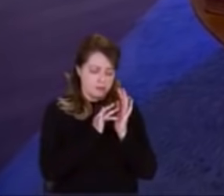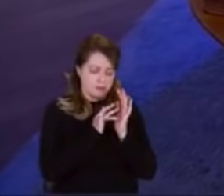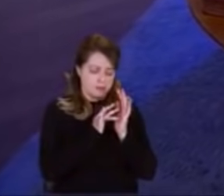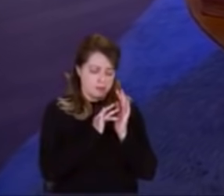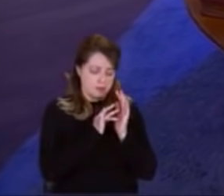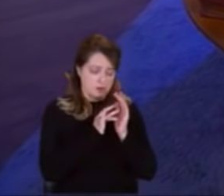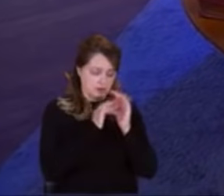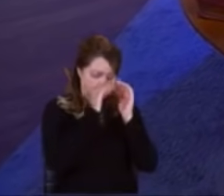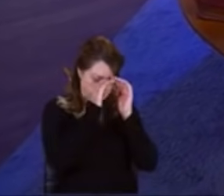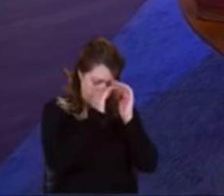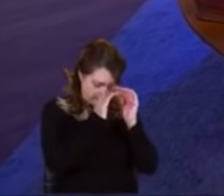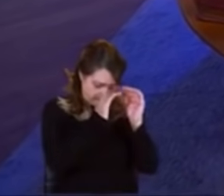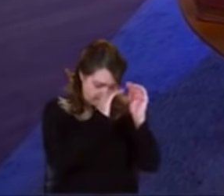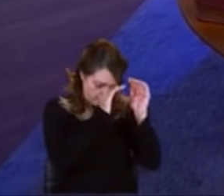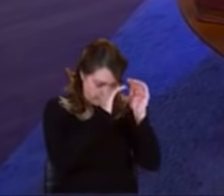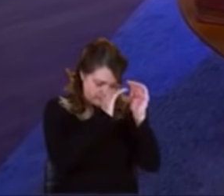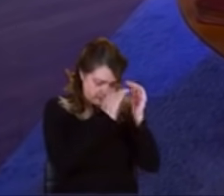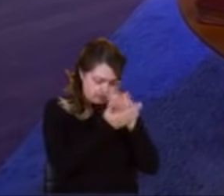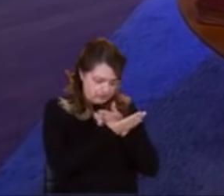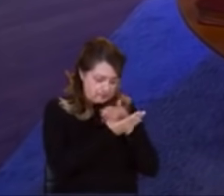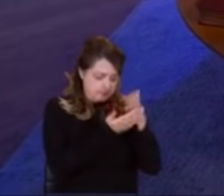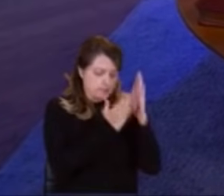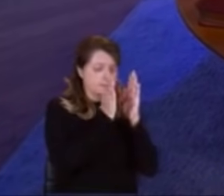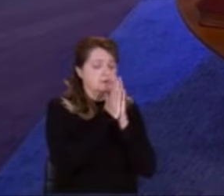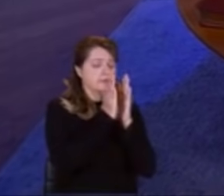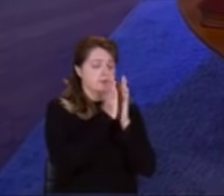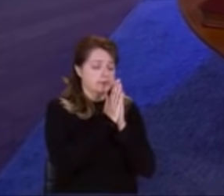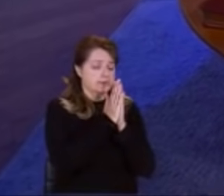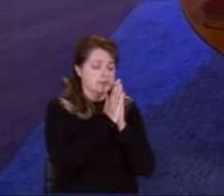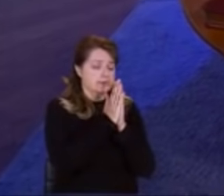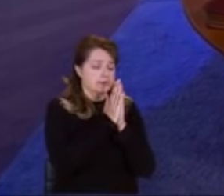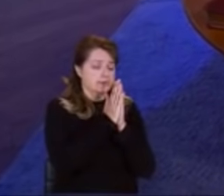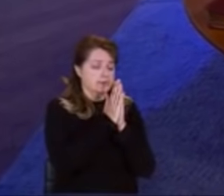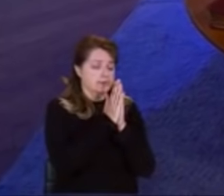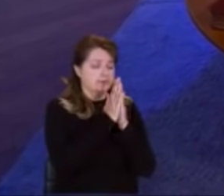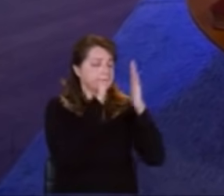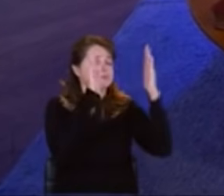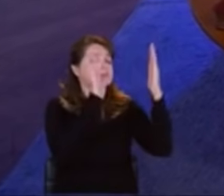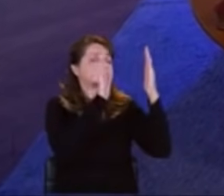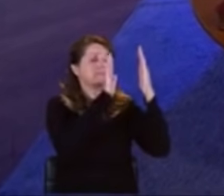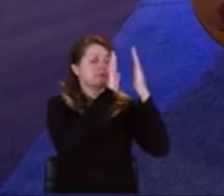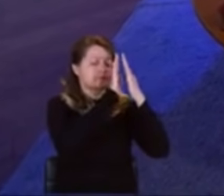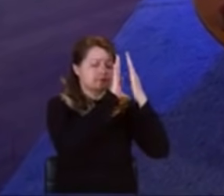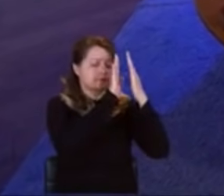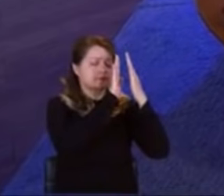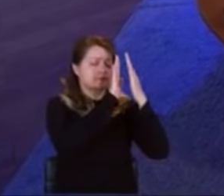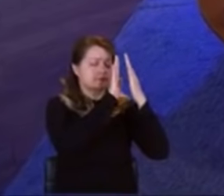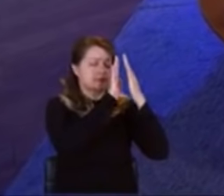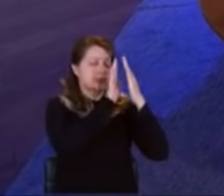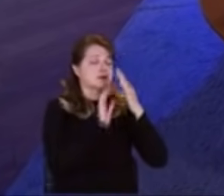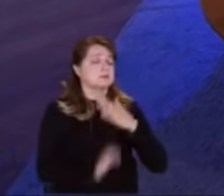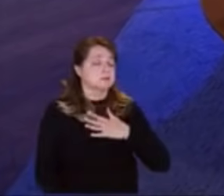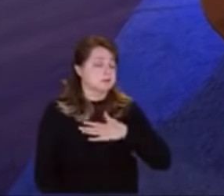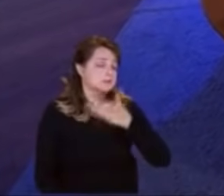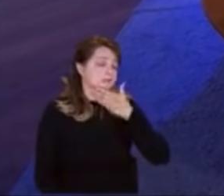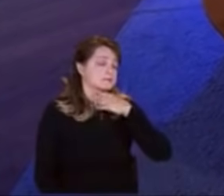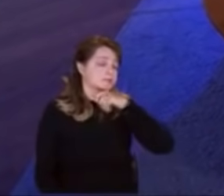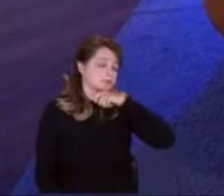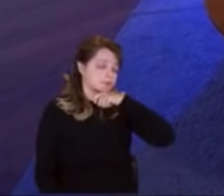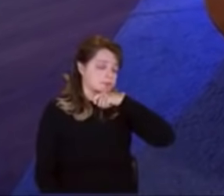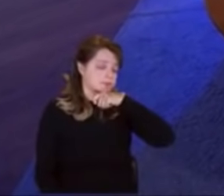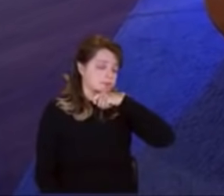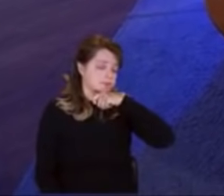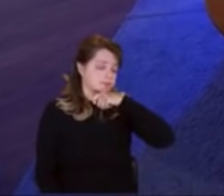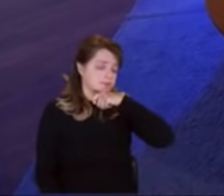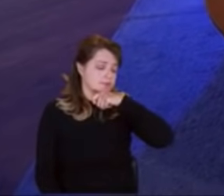ficam fazendo uma oração que é no mínimo desrespeitosa aos criadores da obra e até a Deus, né? Realmente, é complicado. Com